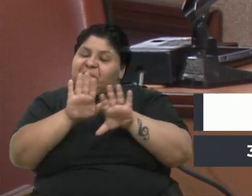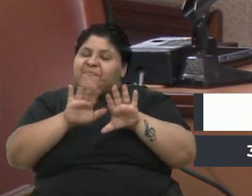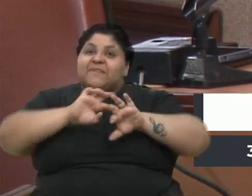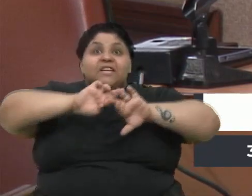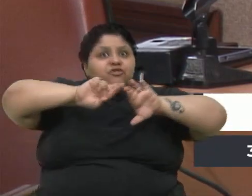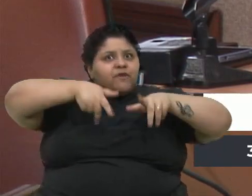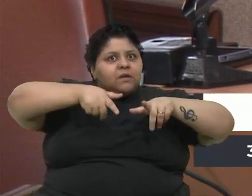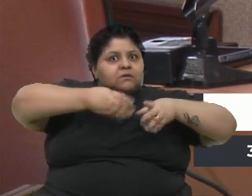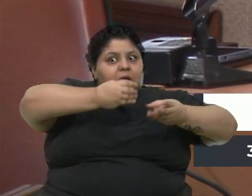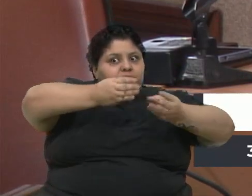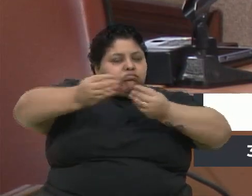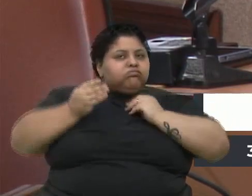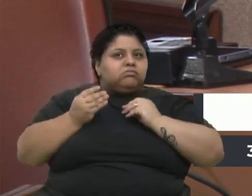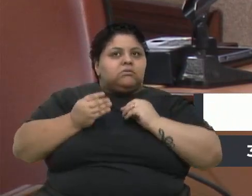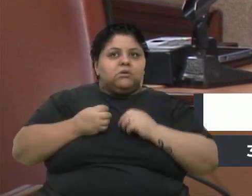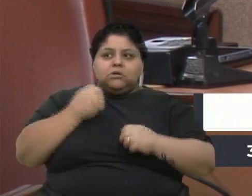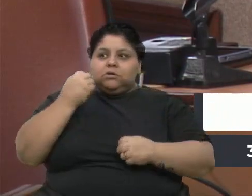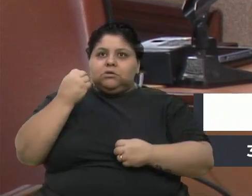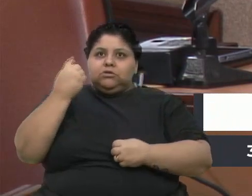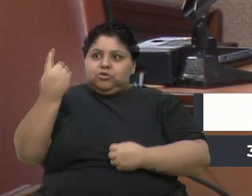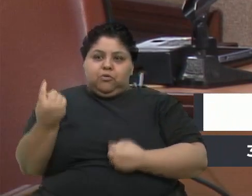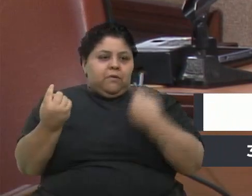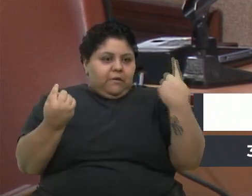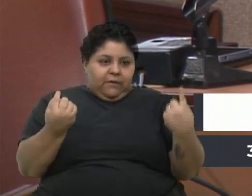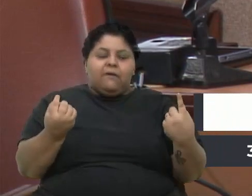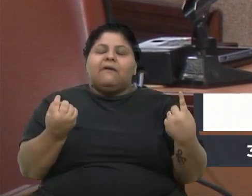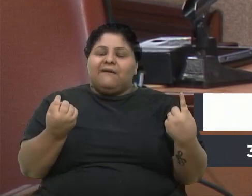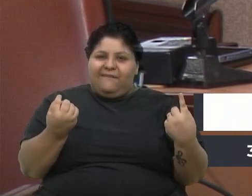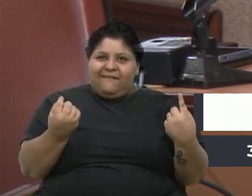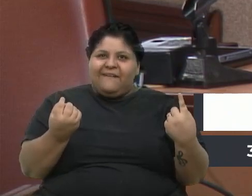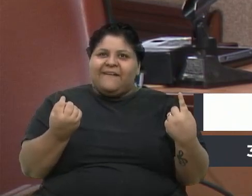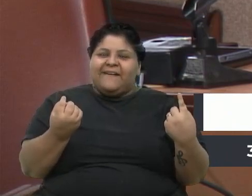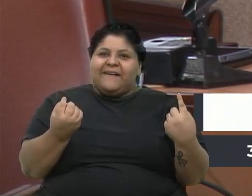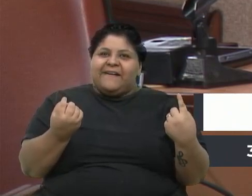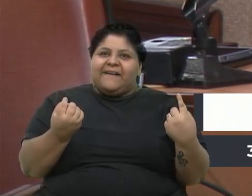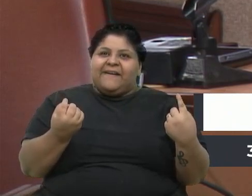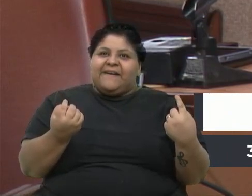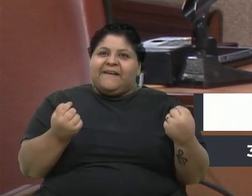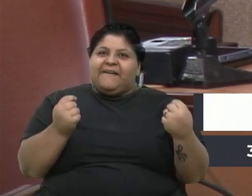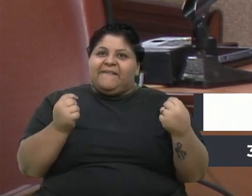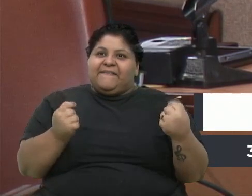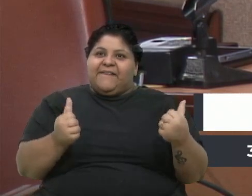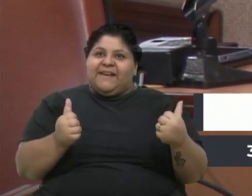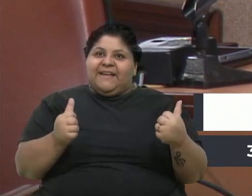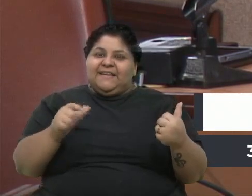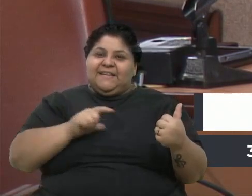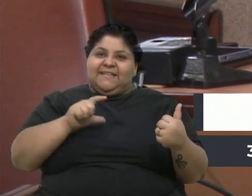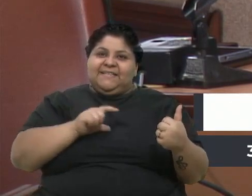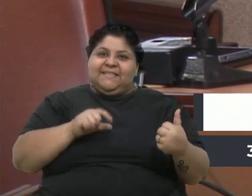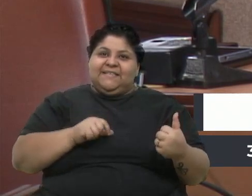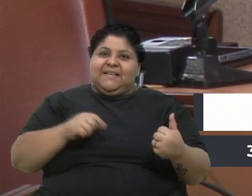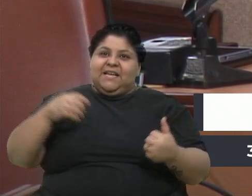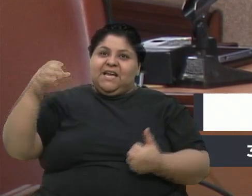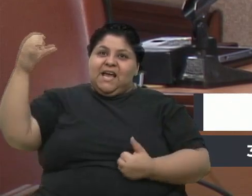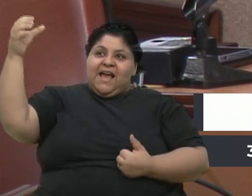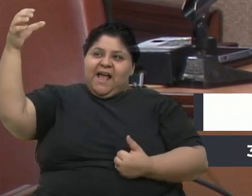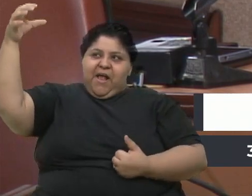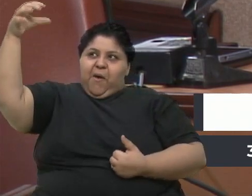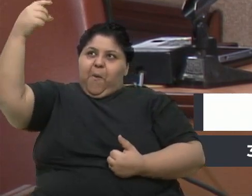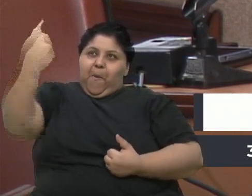grande, né? De uma para outra, né? Até parece que quando tem uma dessas novas lâmpadas instaladas, a outra parece que